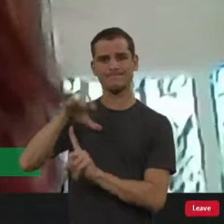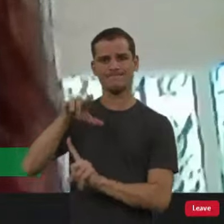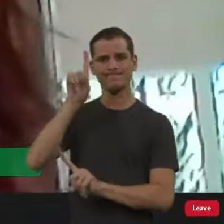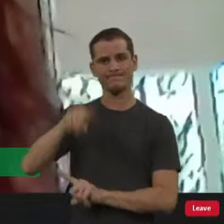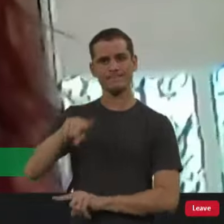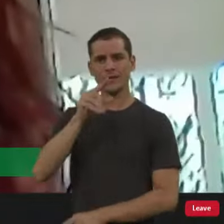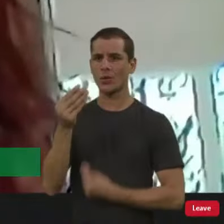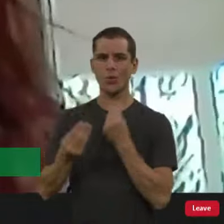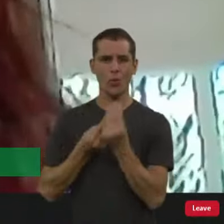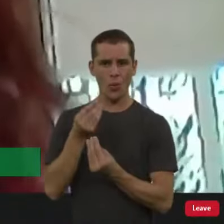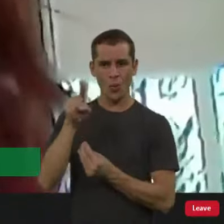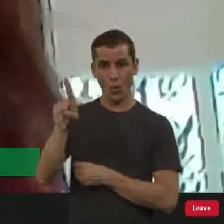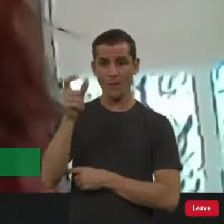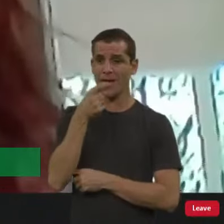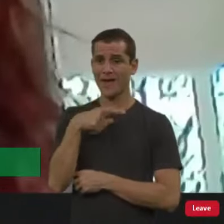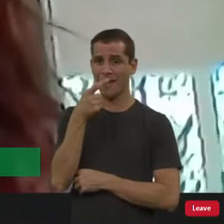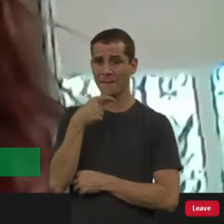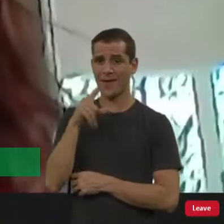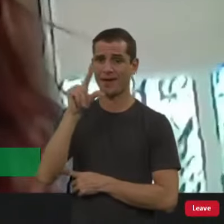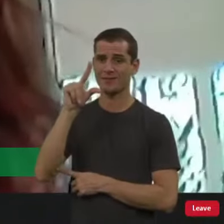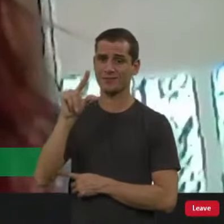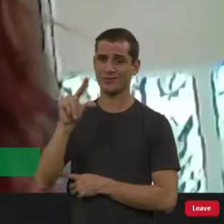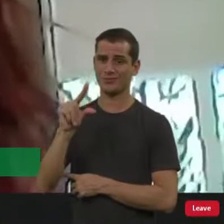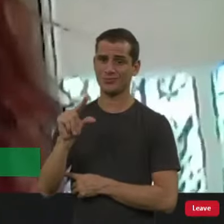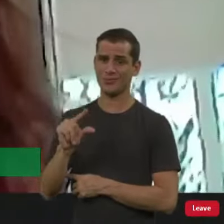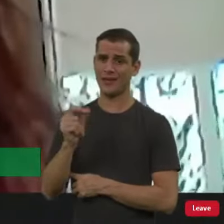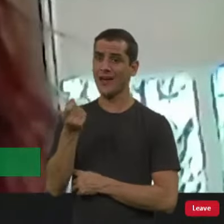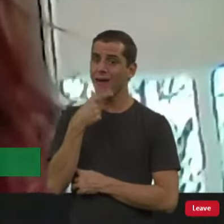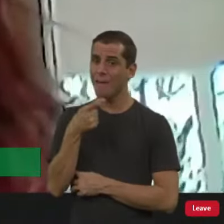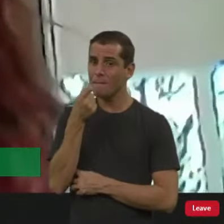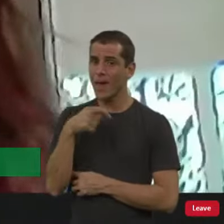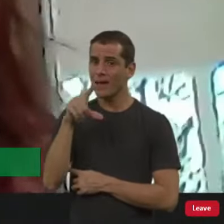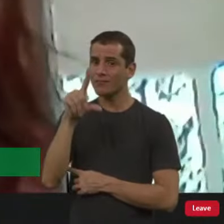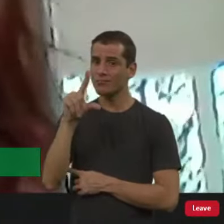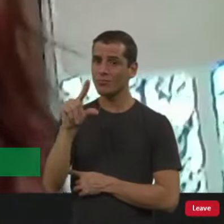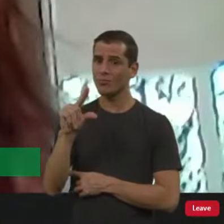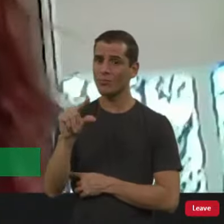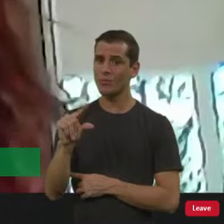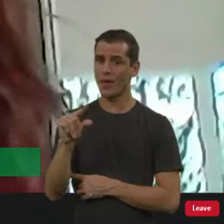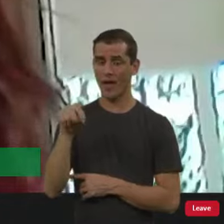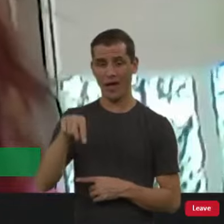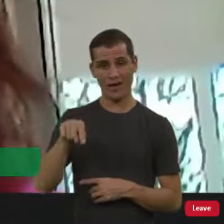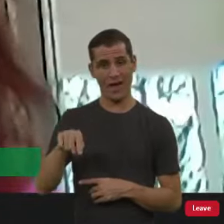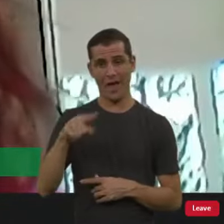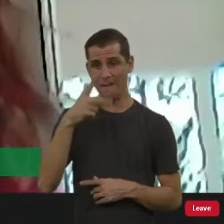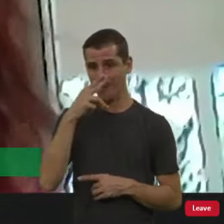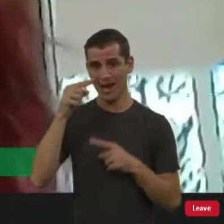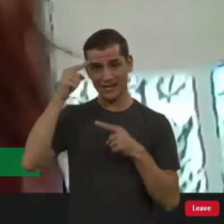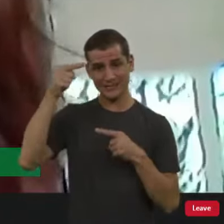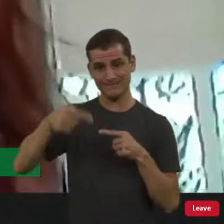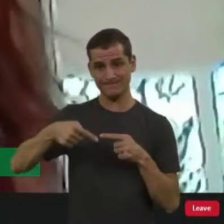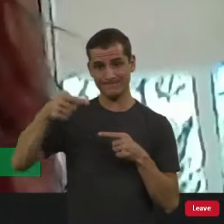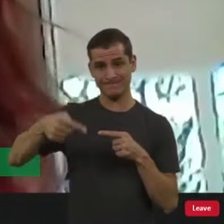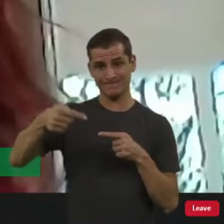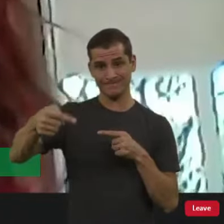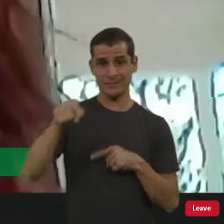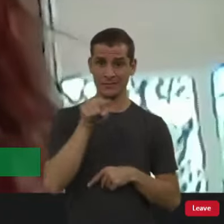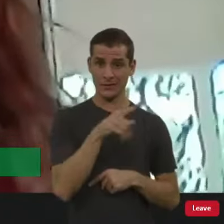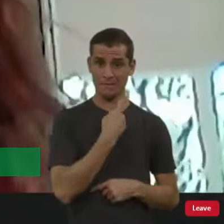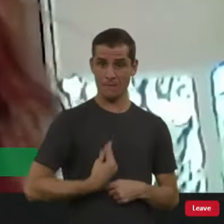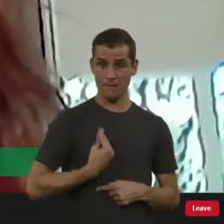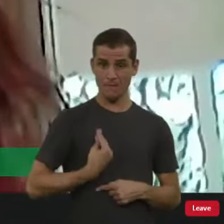desabastecimento de medicamentos. Infelizmente, esse desabastecimento se tornou corriqueiro, né? Eu estou aqui em Brasília,